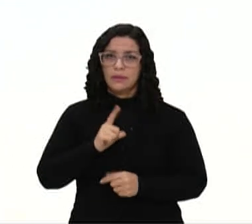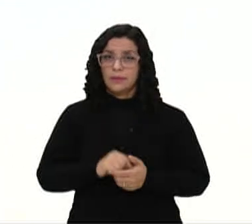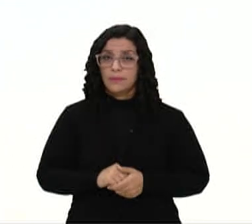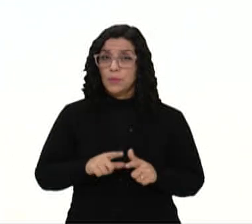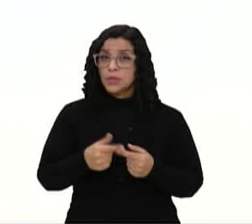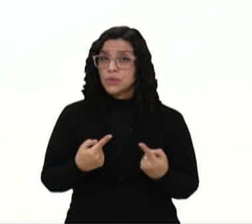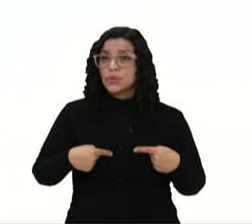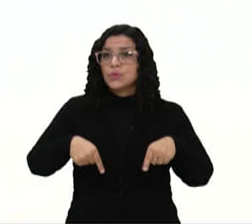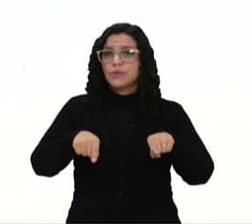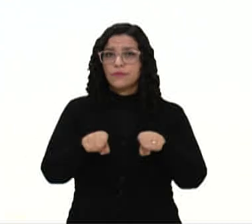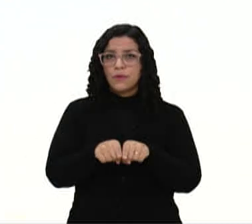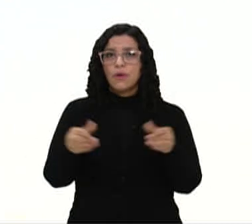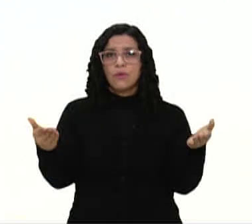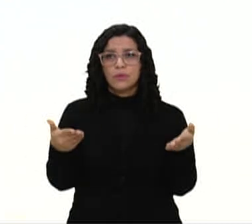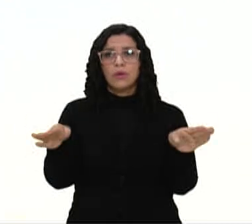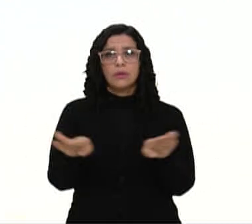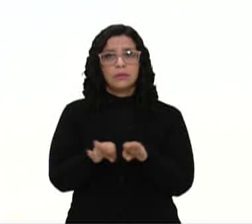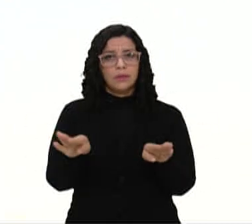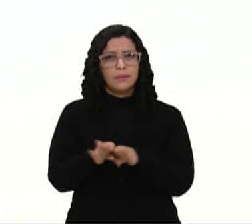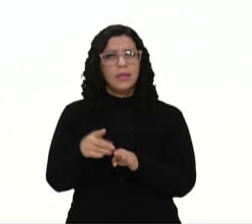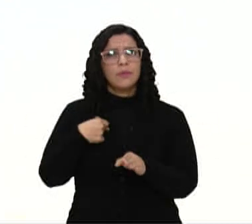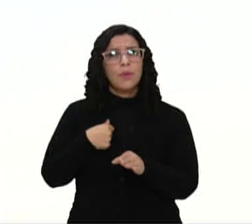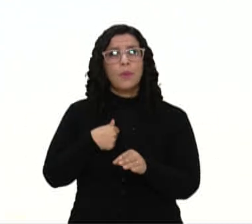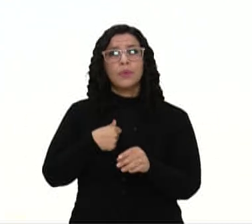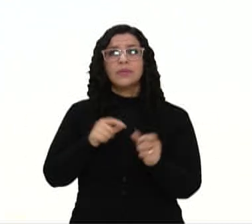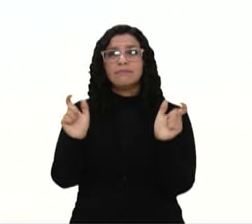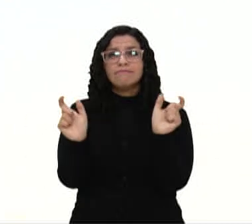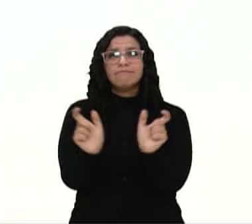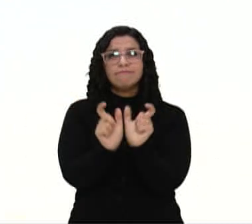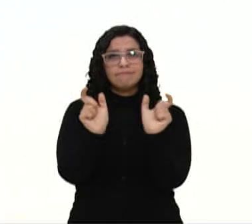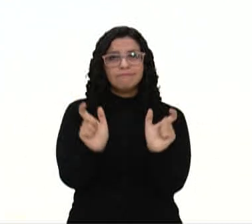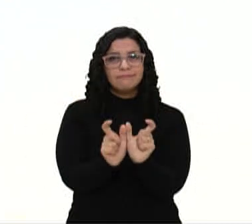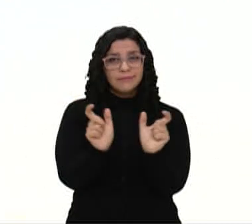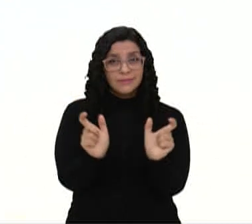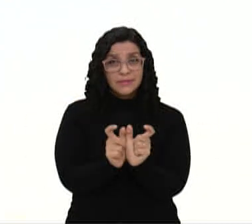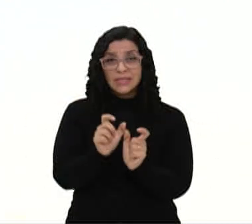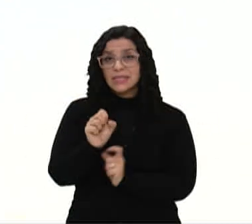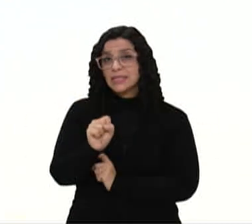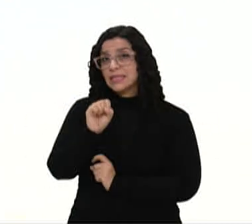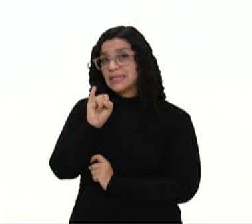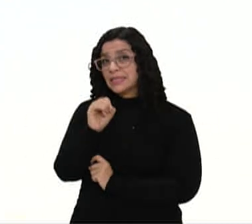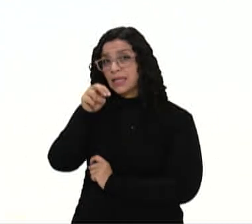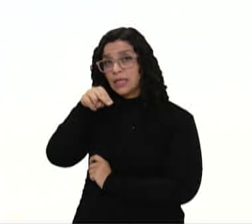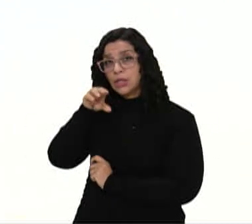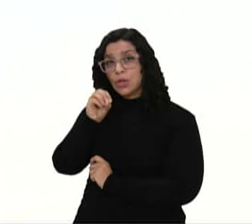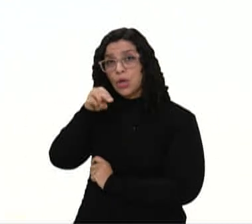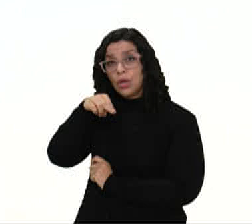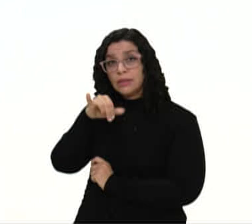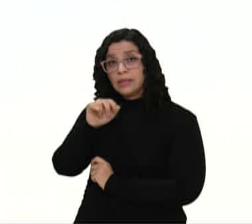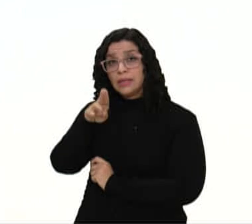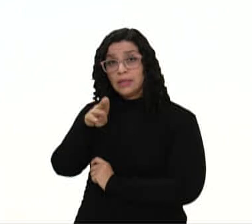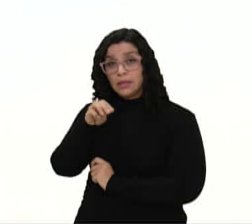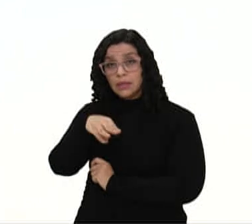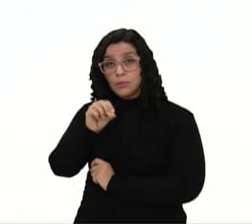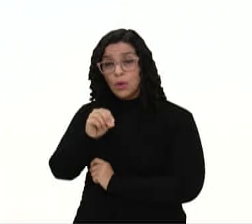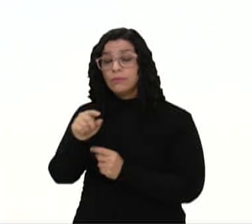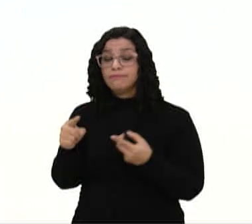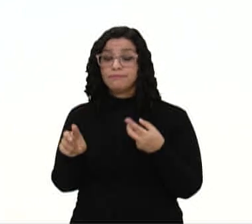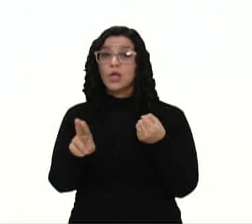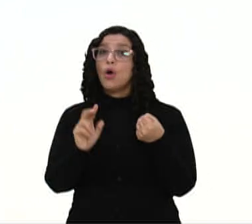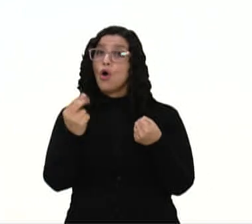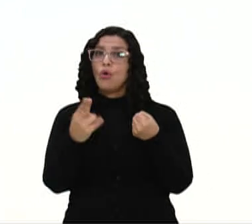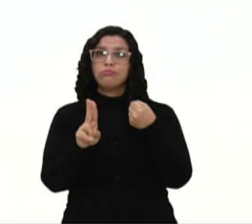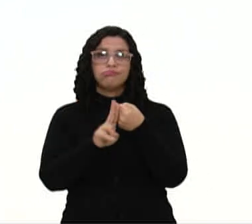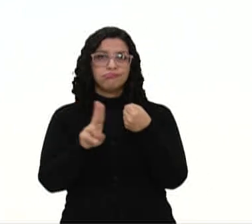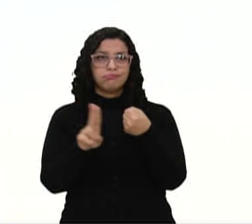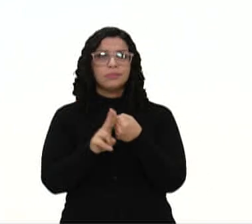possível retomar ideias por meio de sinônimos e pronomes. Que palavra é retomada pelo termo